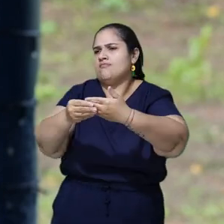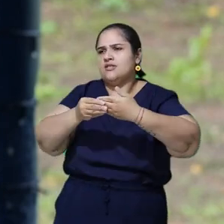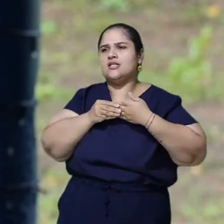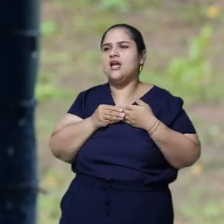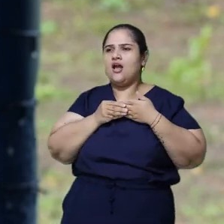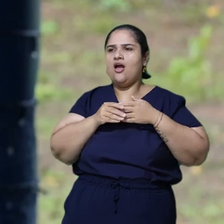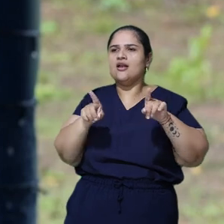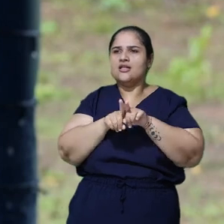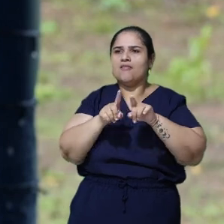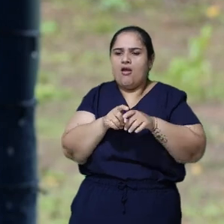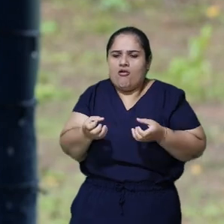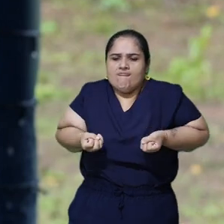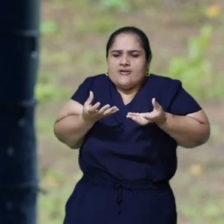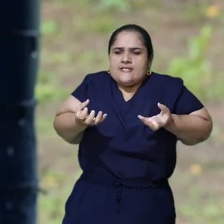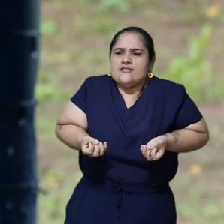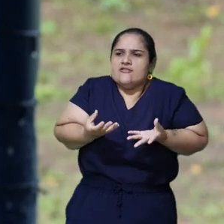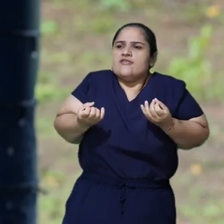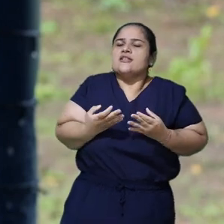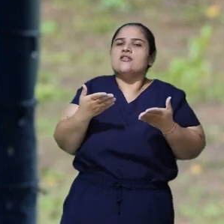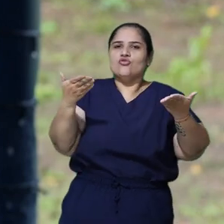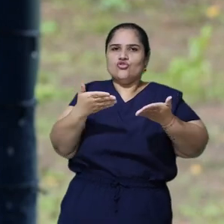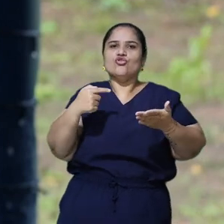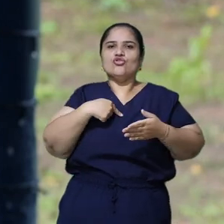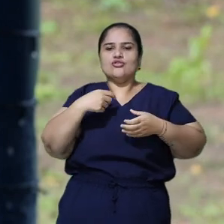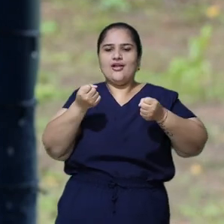motivações para hoje estar aqui contando a minha história.